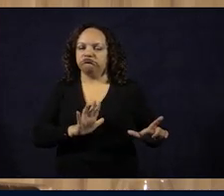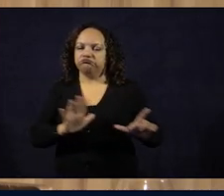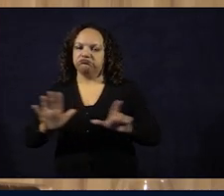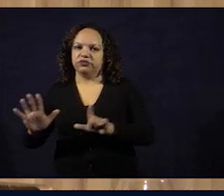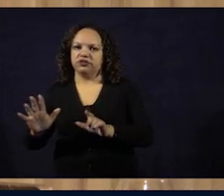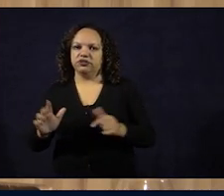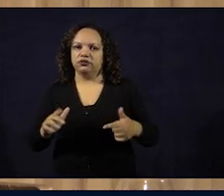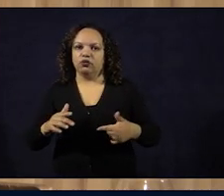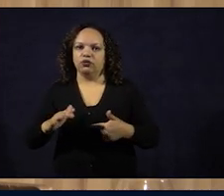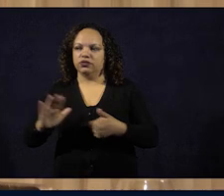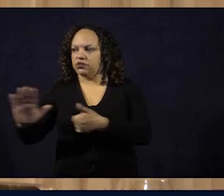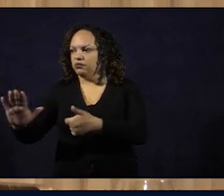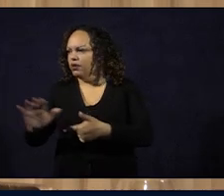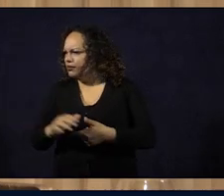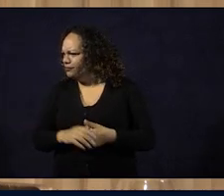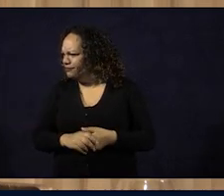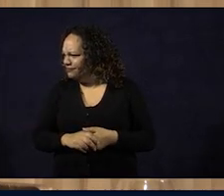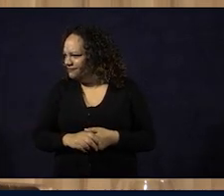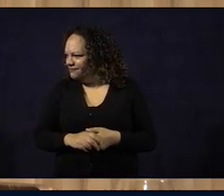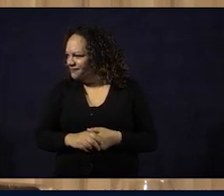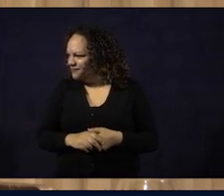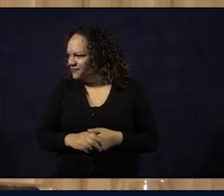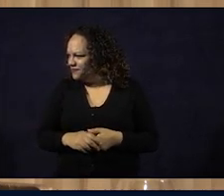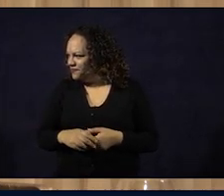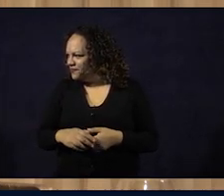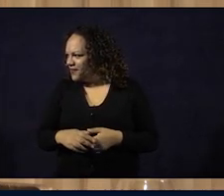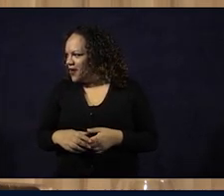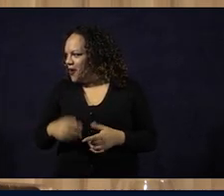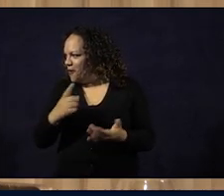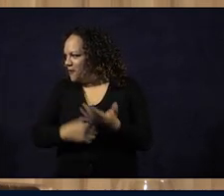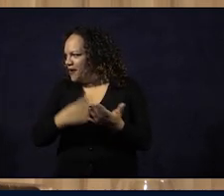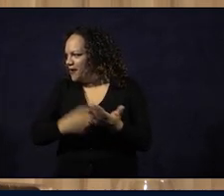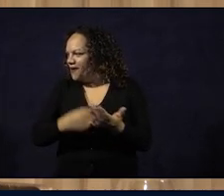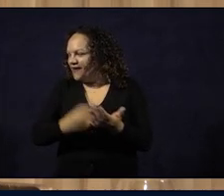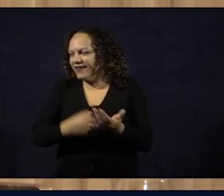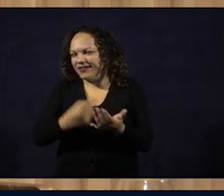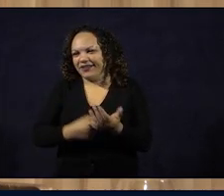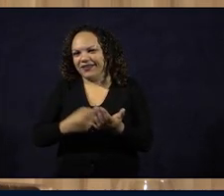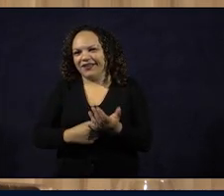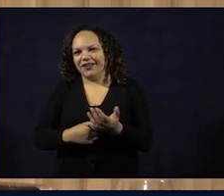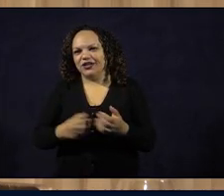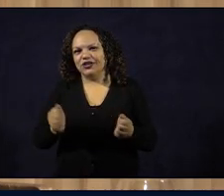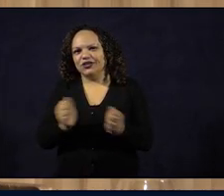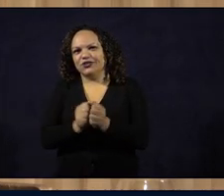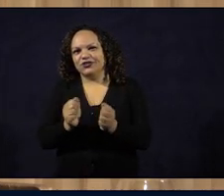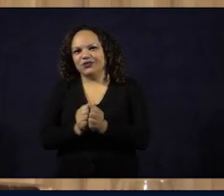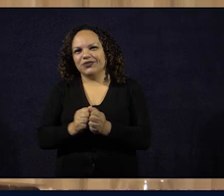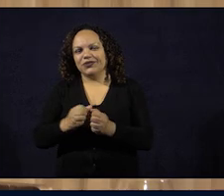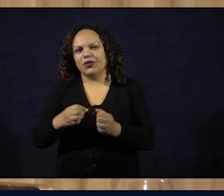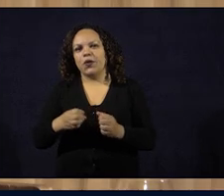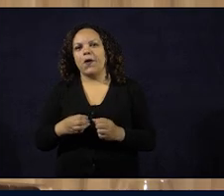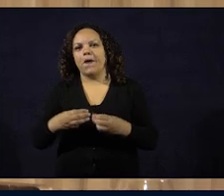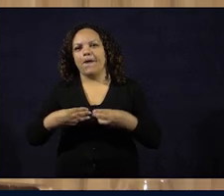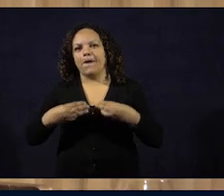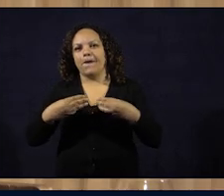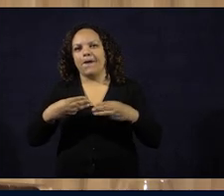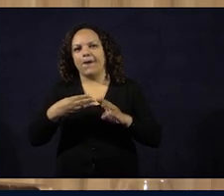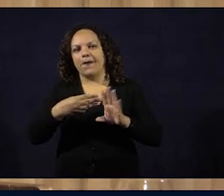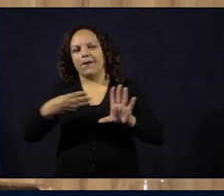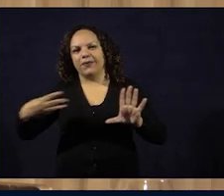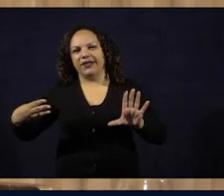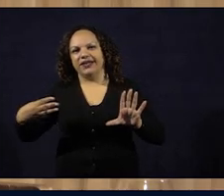nós, operadores ferroviários no Porto de Santos, chegamos a um acordo, eu comentava com o ministro ali na sala antes disso. Então, nós